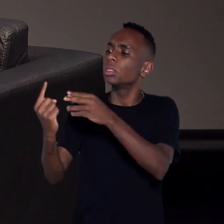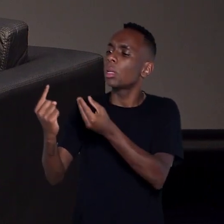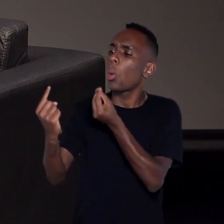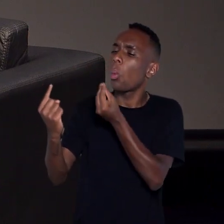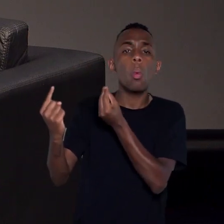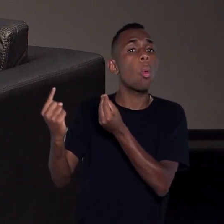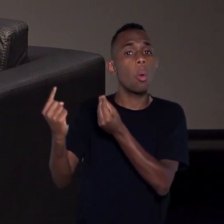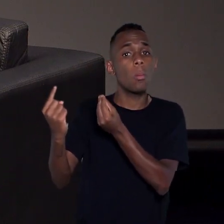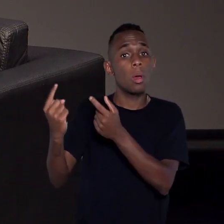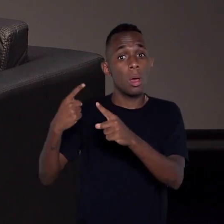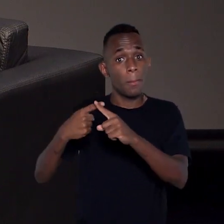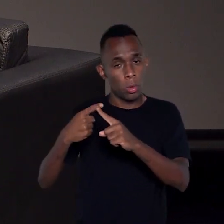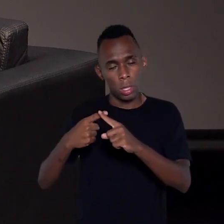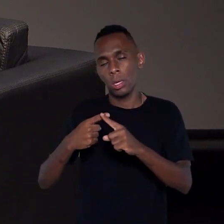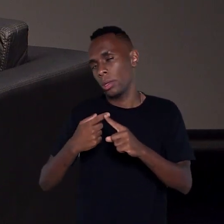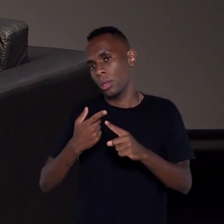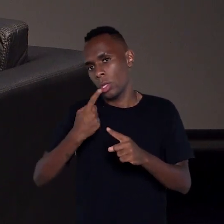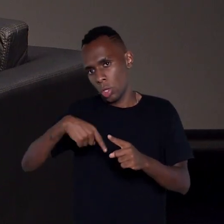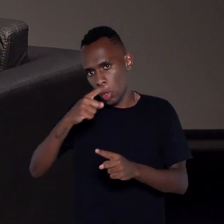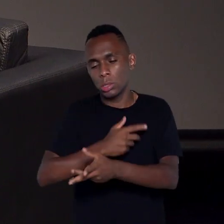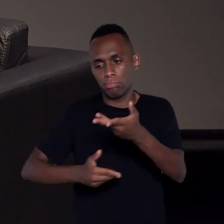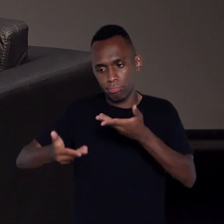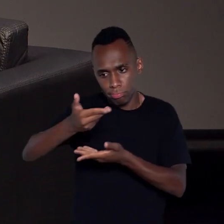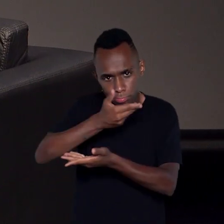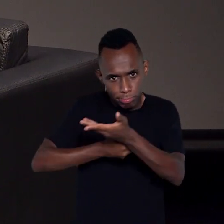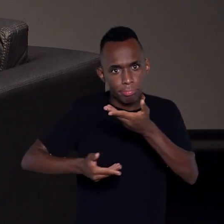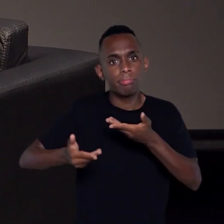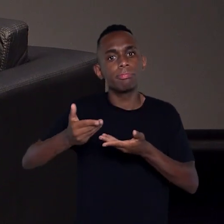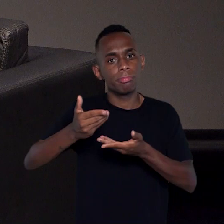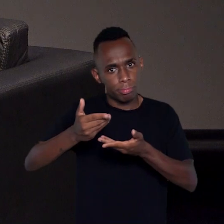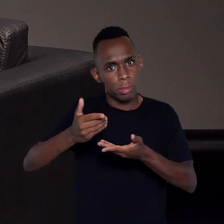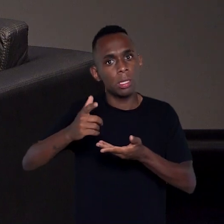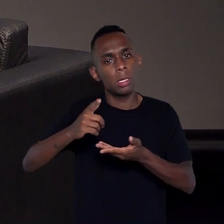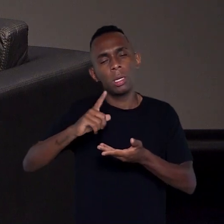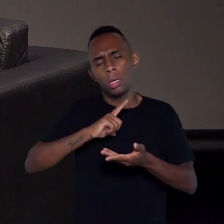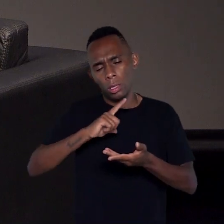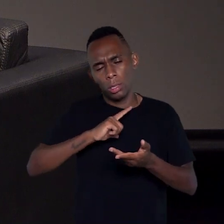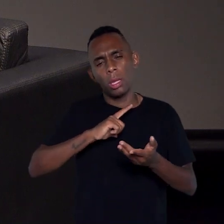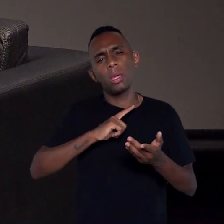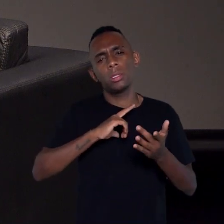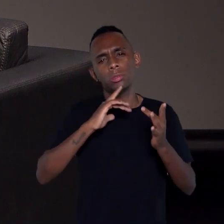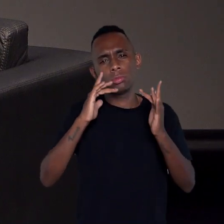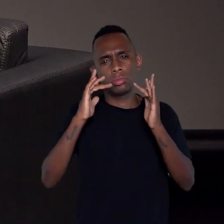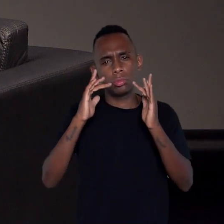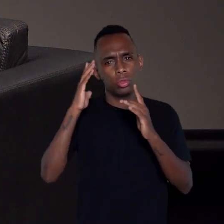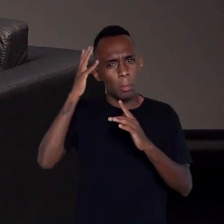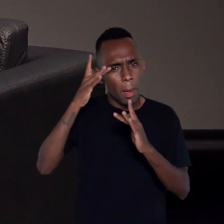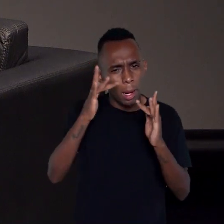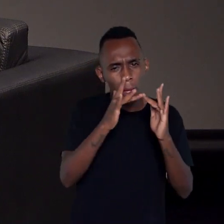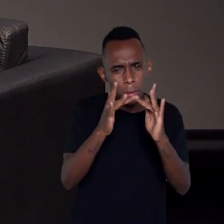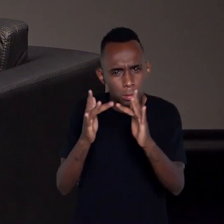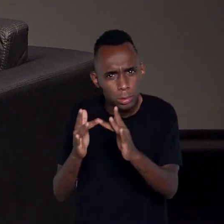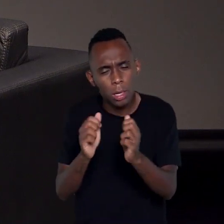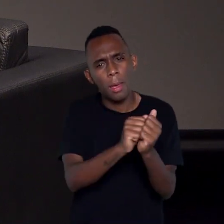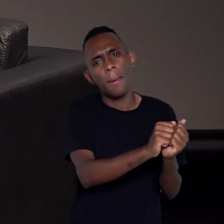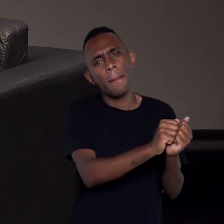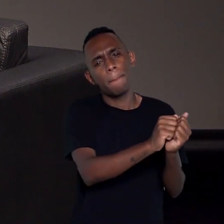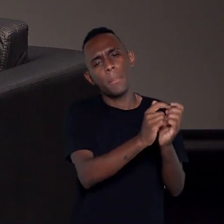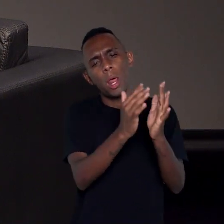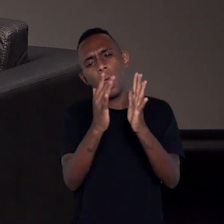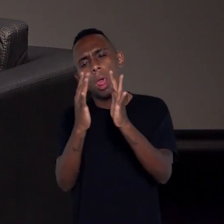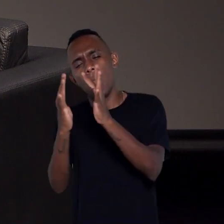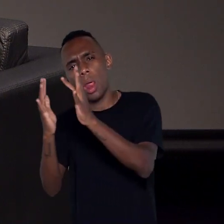porque nós discutimos, e acho que vamos ter muito tempo ao longo desses encontros do Sempre o Papo. Já esteve aqui a